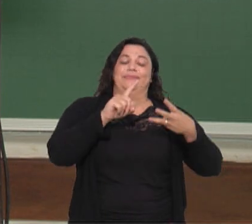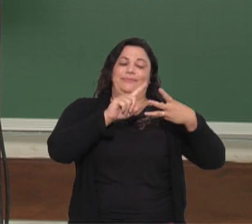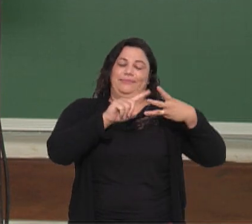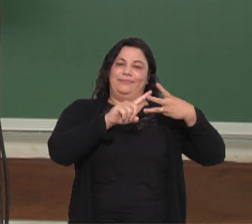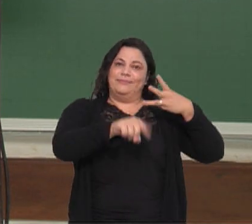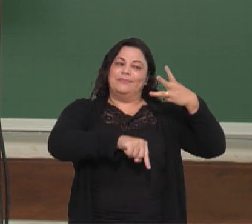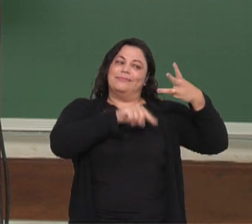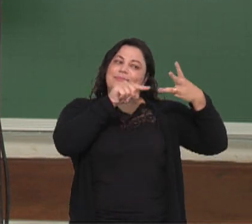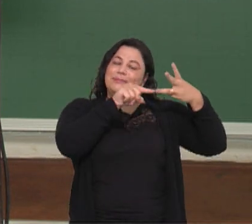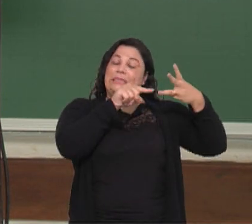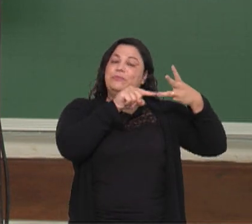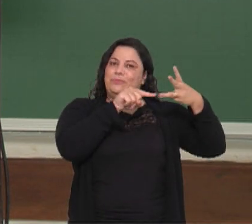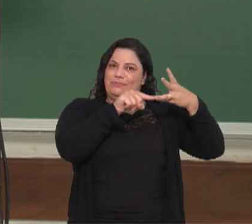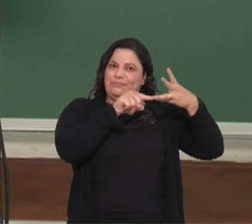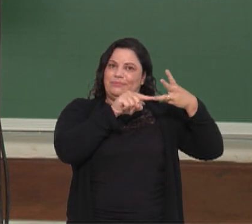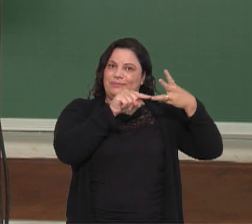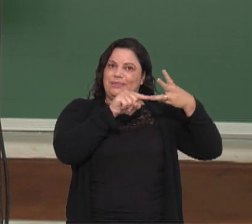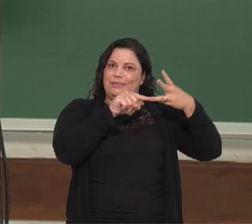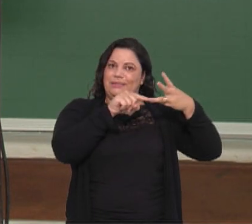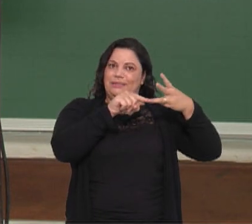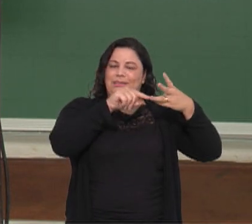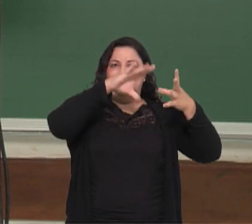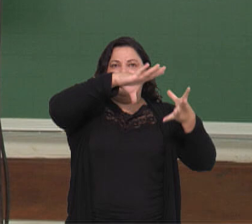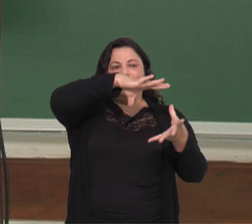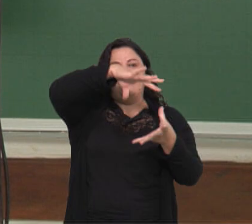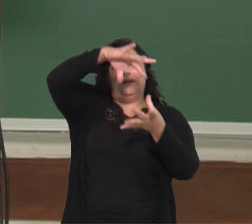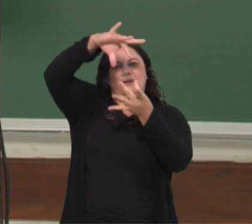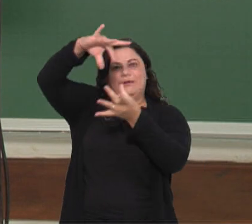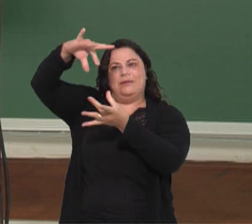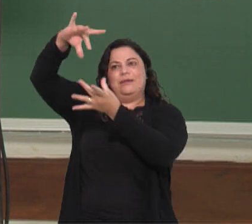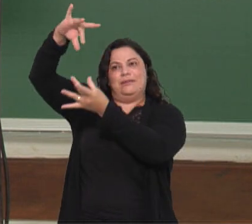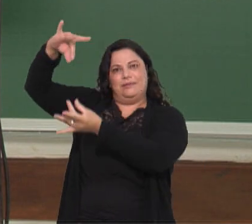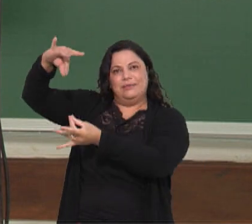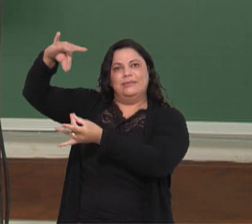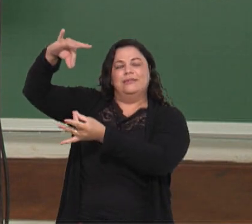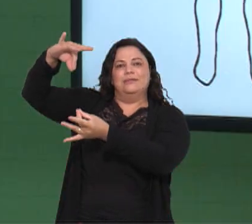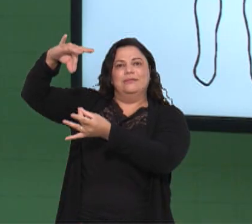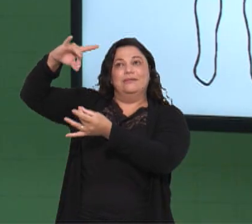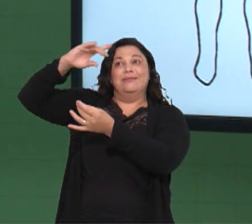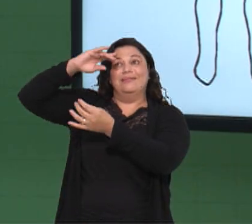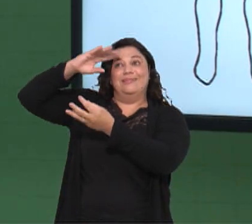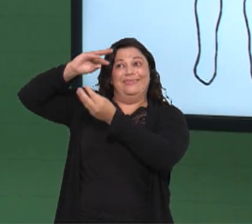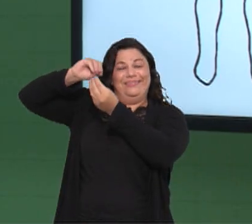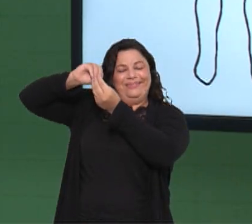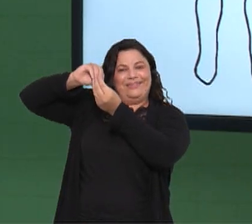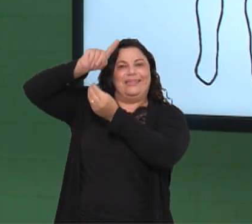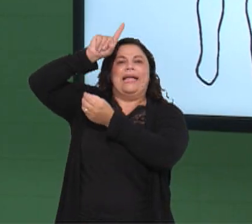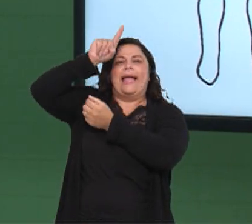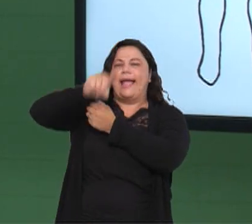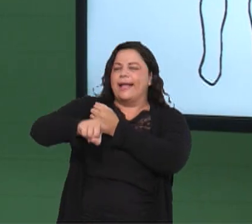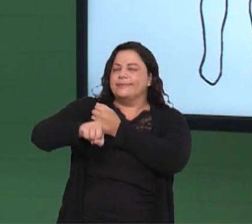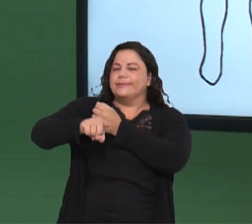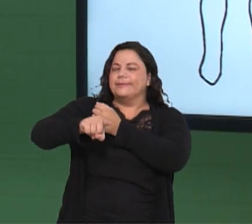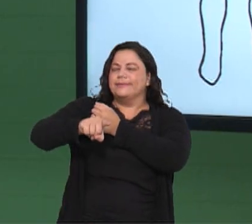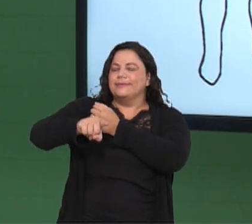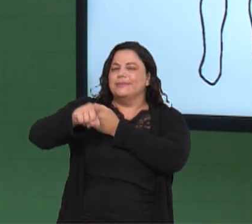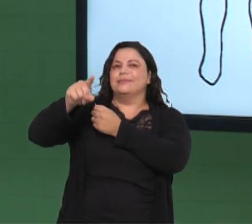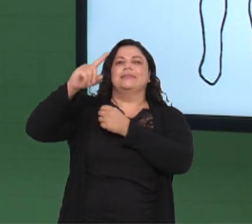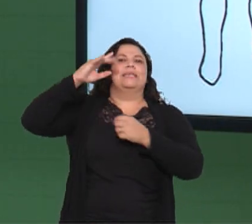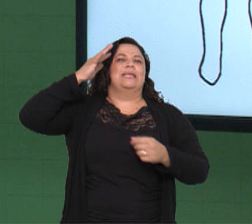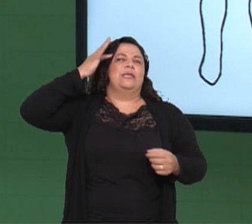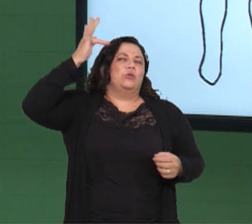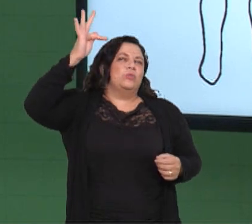ali. E por último, a terceira parte seria a parte racional. Aqui sim, é essa que o filósofo,